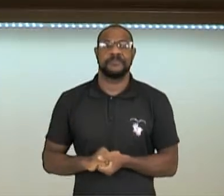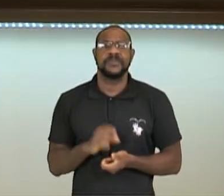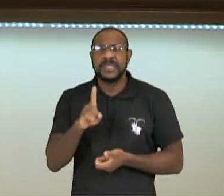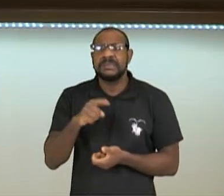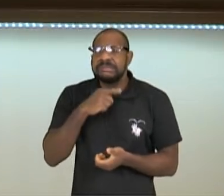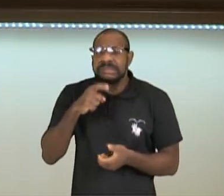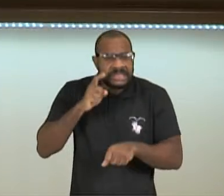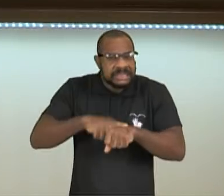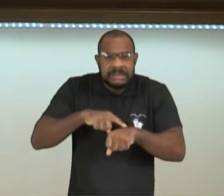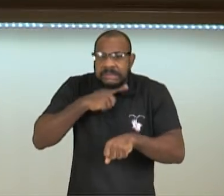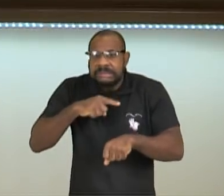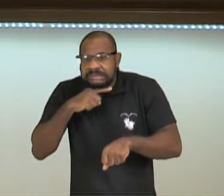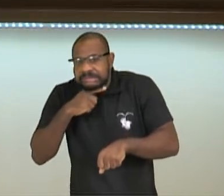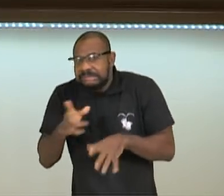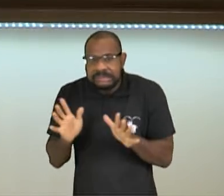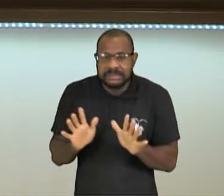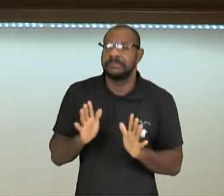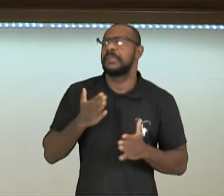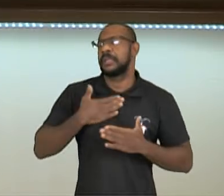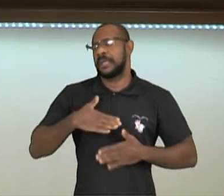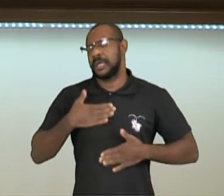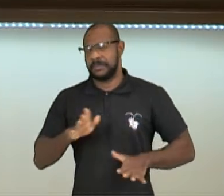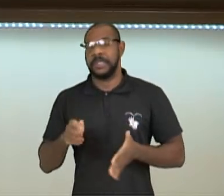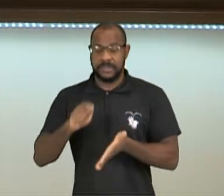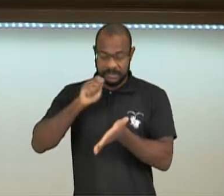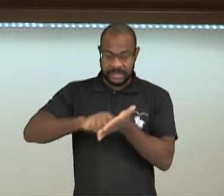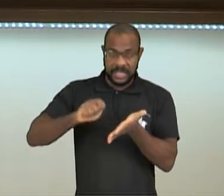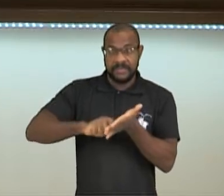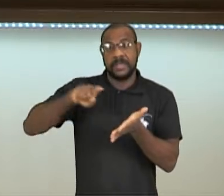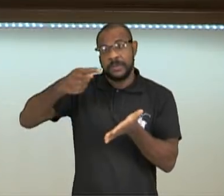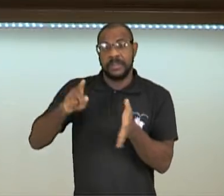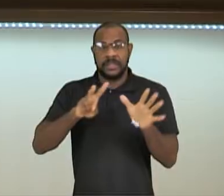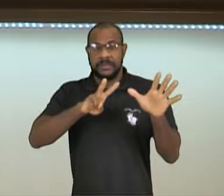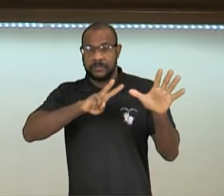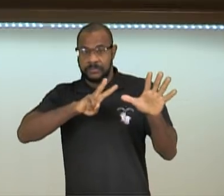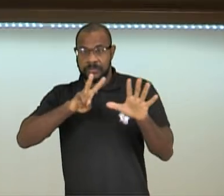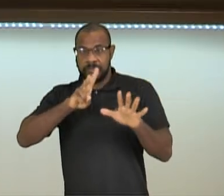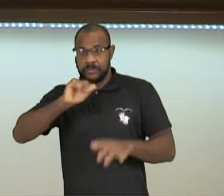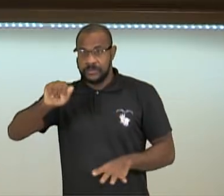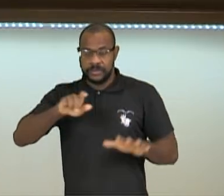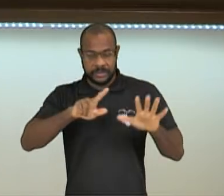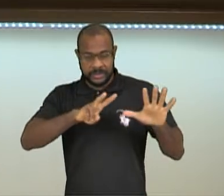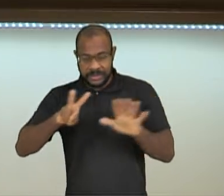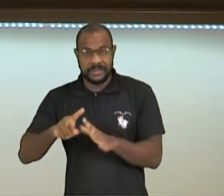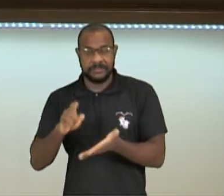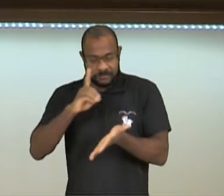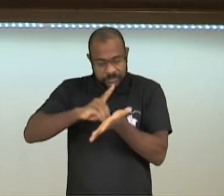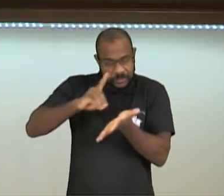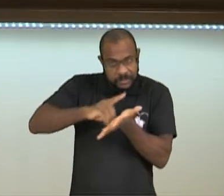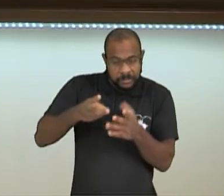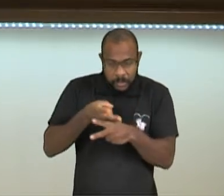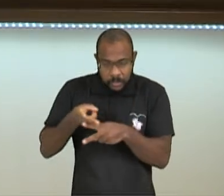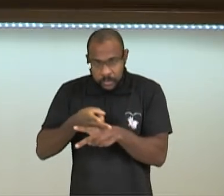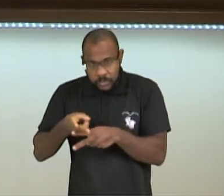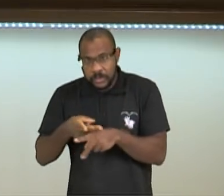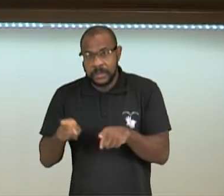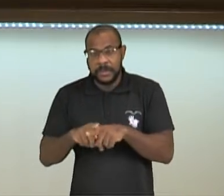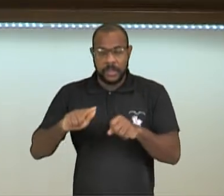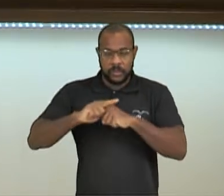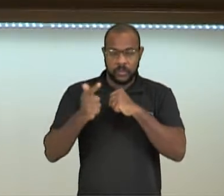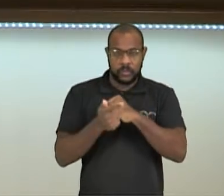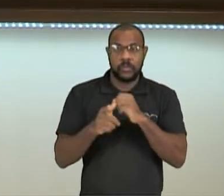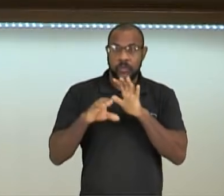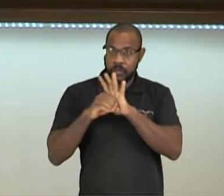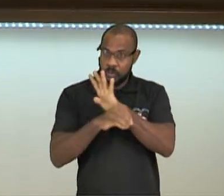não copiou, se não deu tempo, depois você escreve então os dias da semana. Procura no dicionário, procura no Google Tradutor, mas